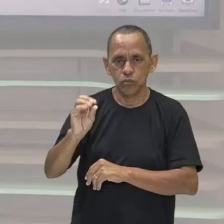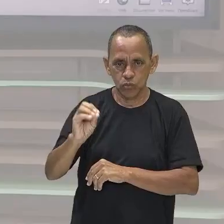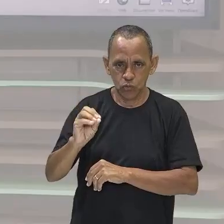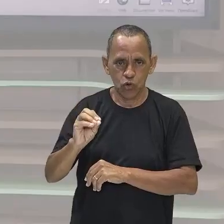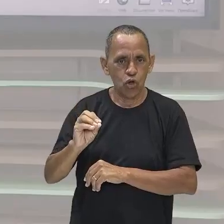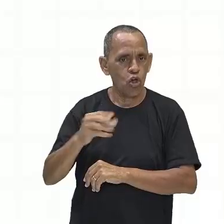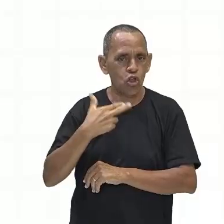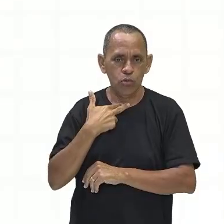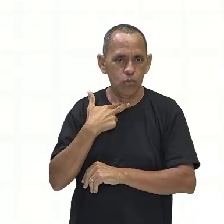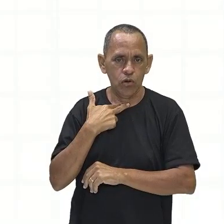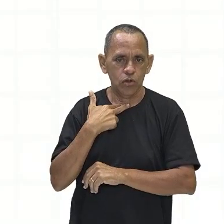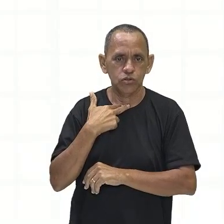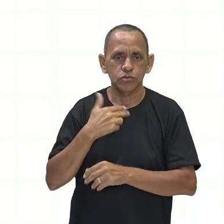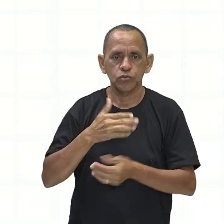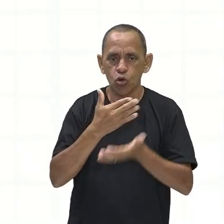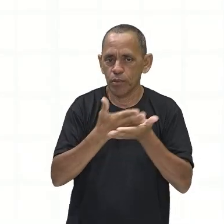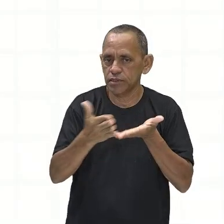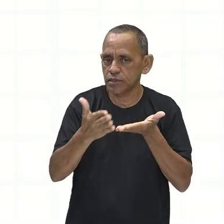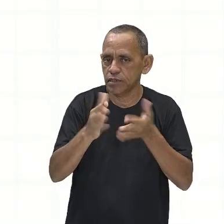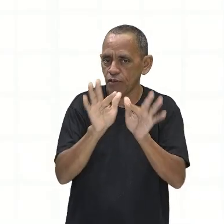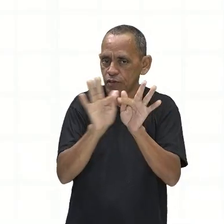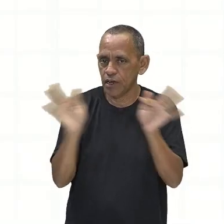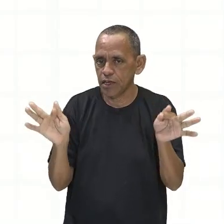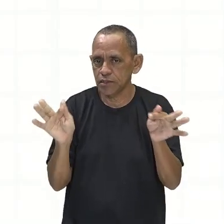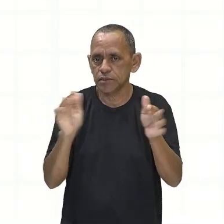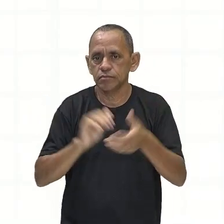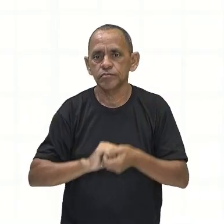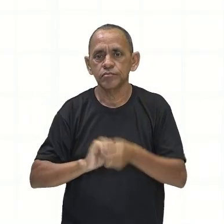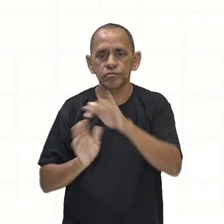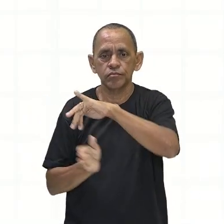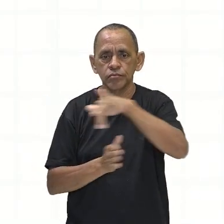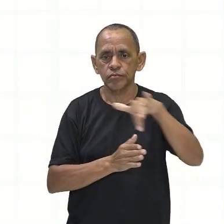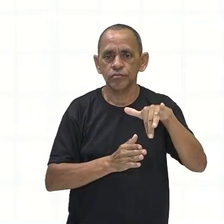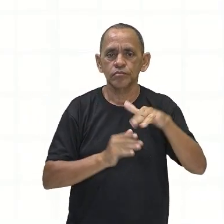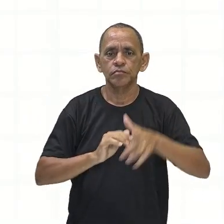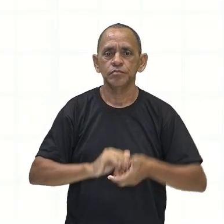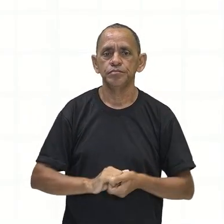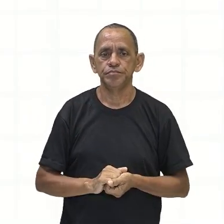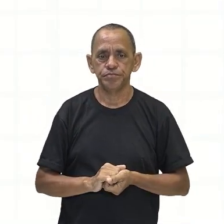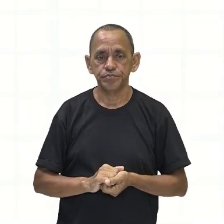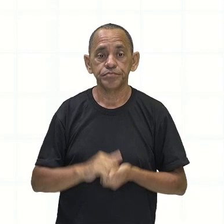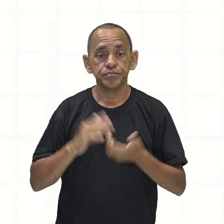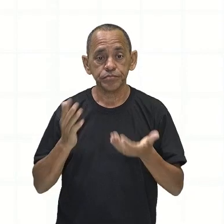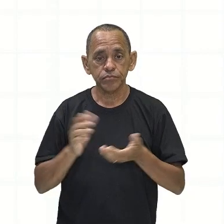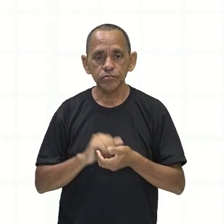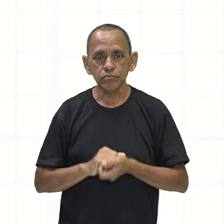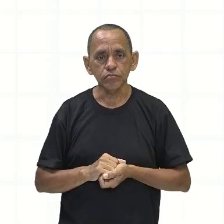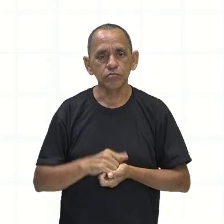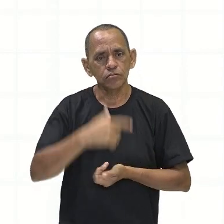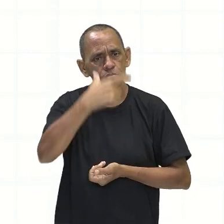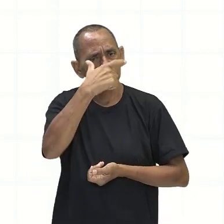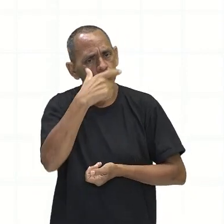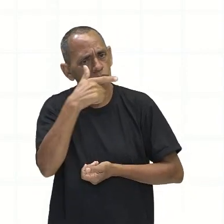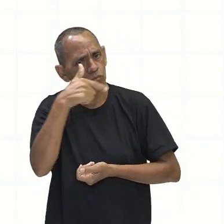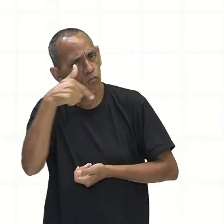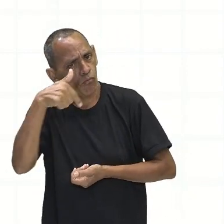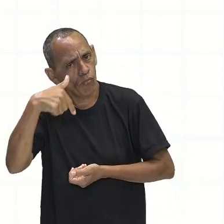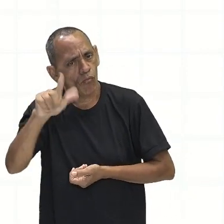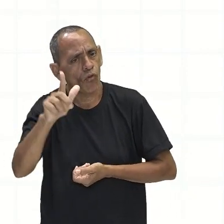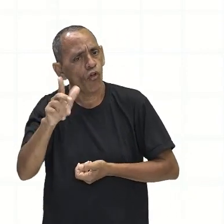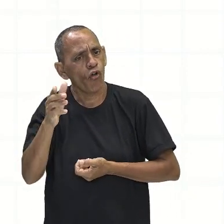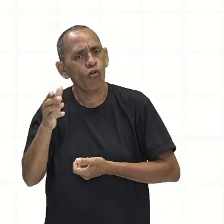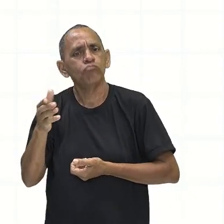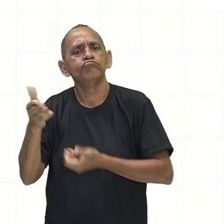lá? Prosseguindo com os exemplos? Muito bem. Então, olha só. Temos aí, ó. Eu vou convidar